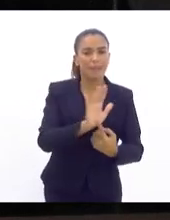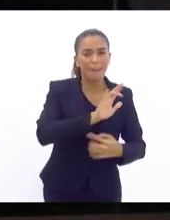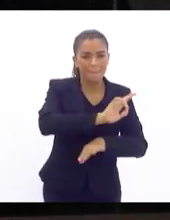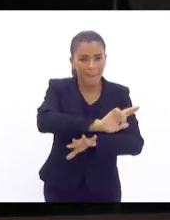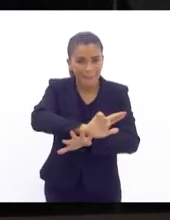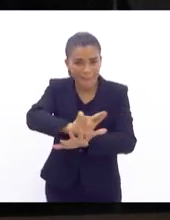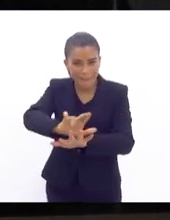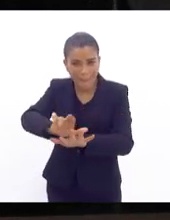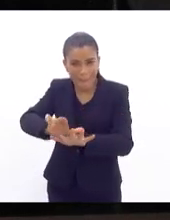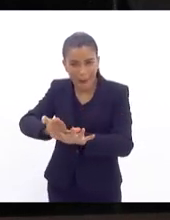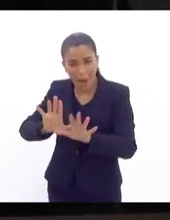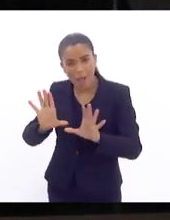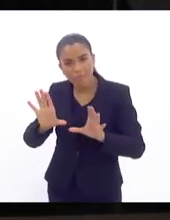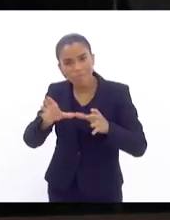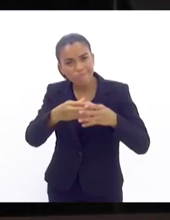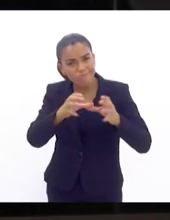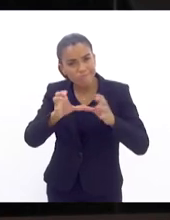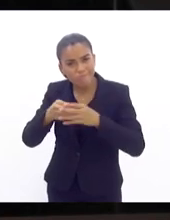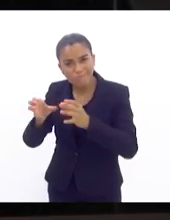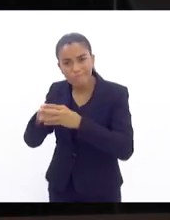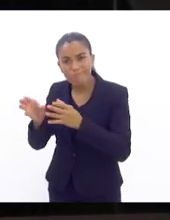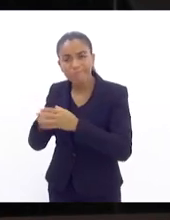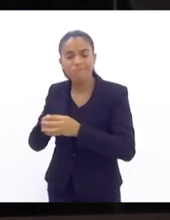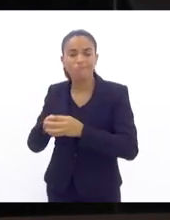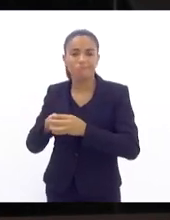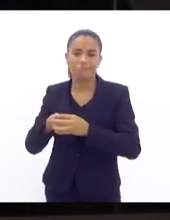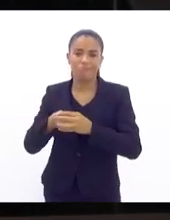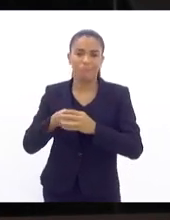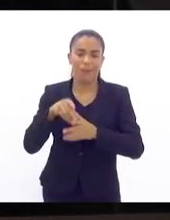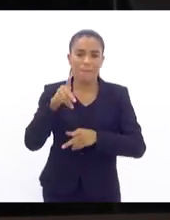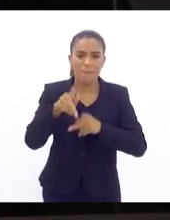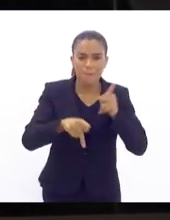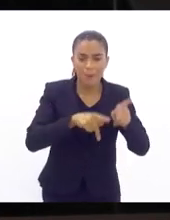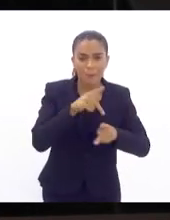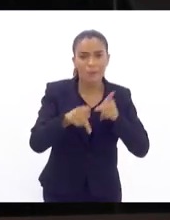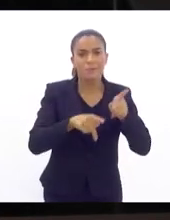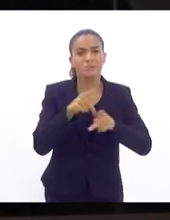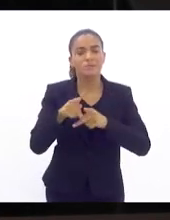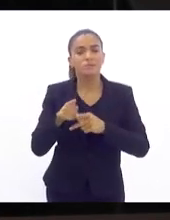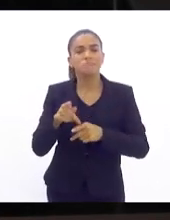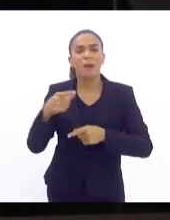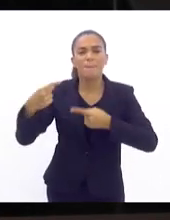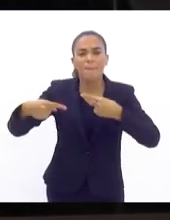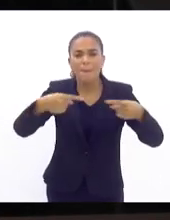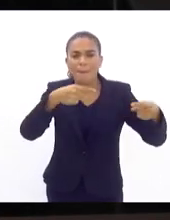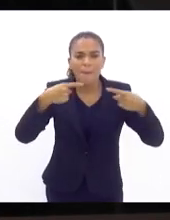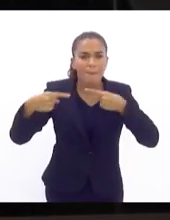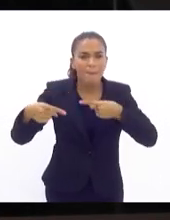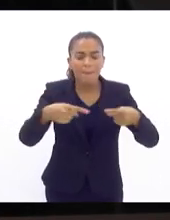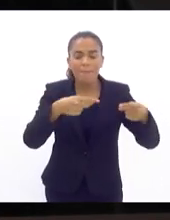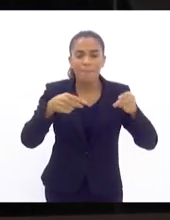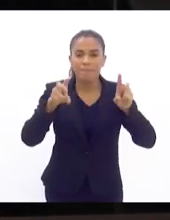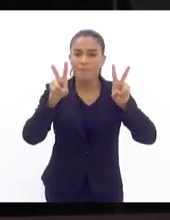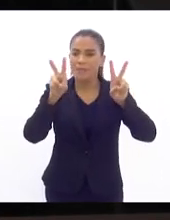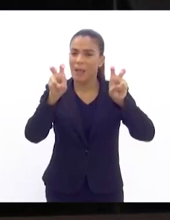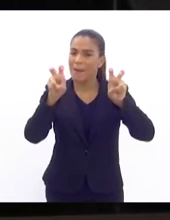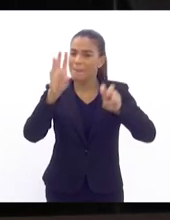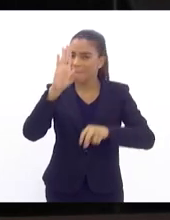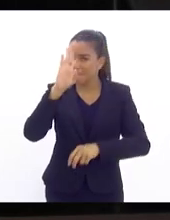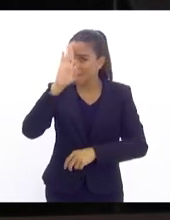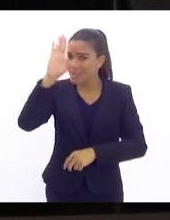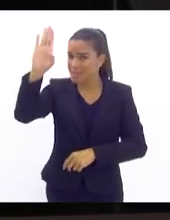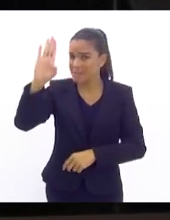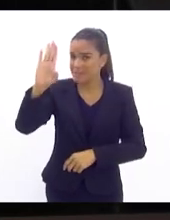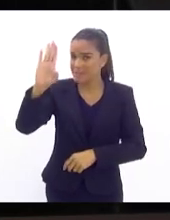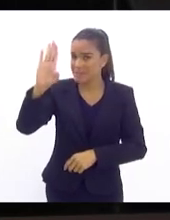sociedade civil organizada para debater vários temas importantes, principalmente a